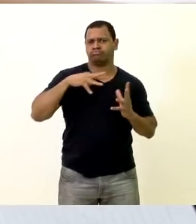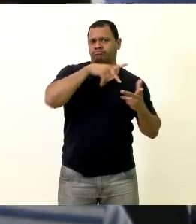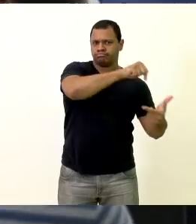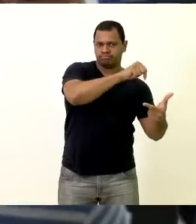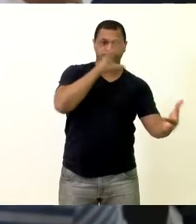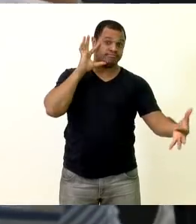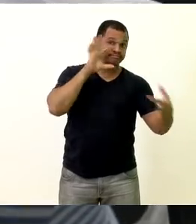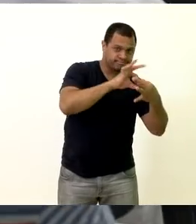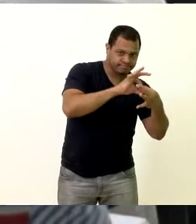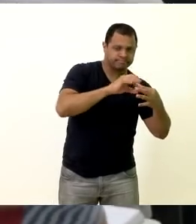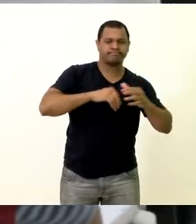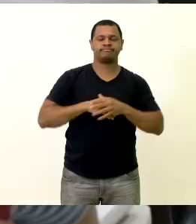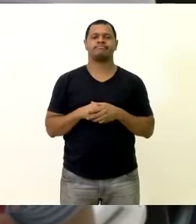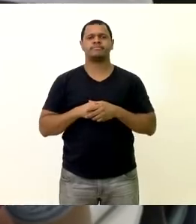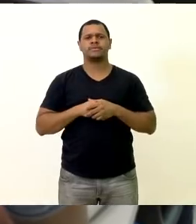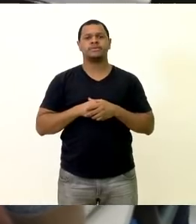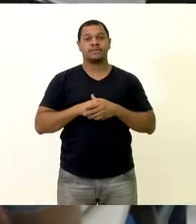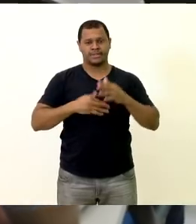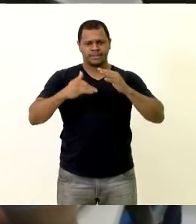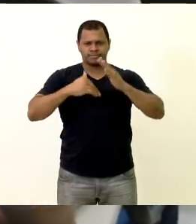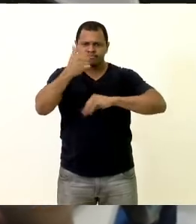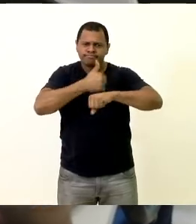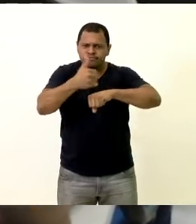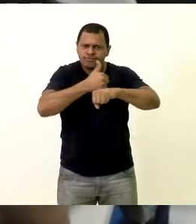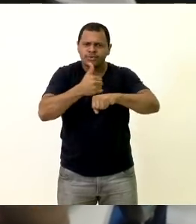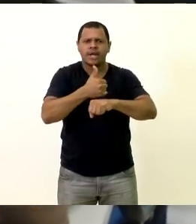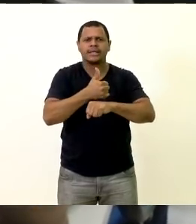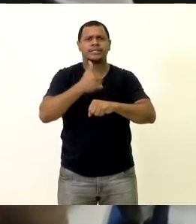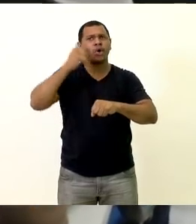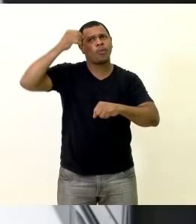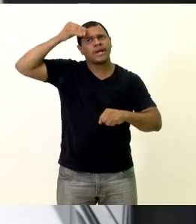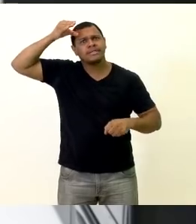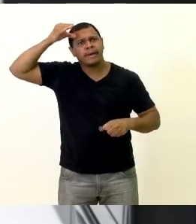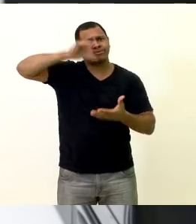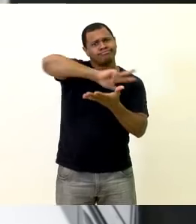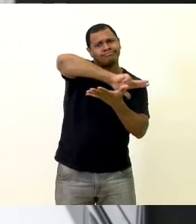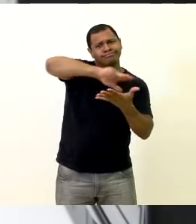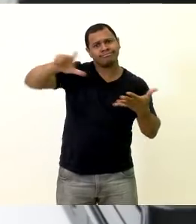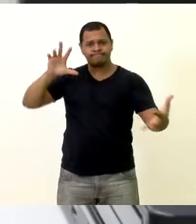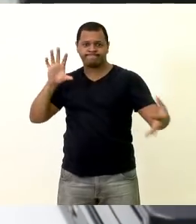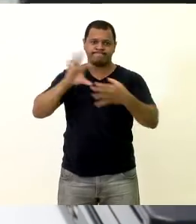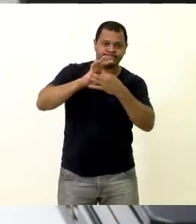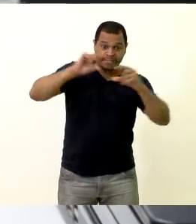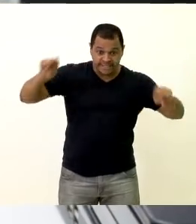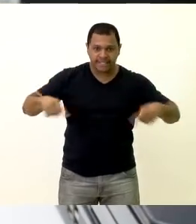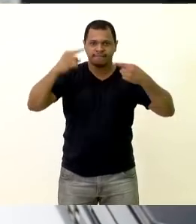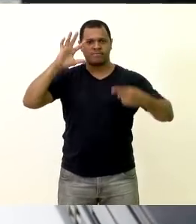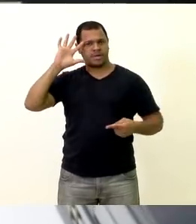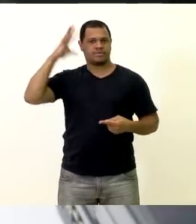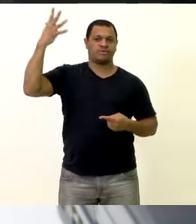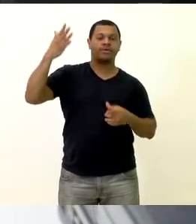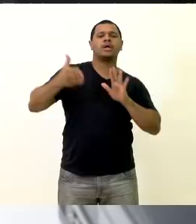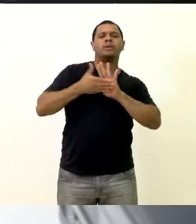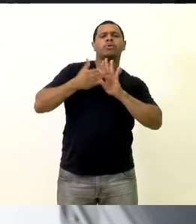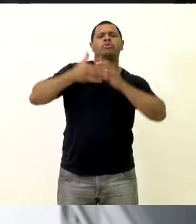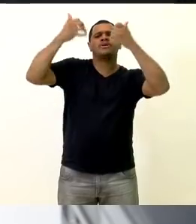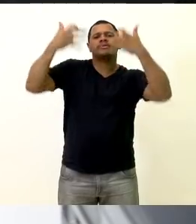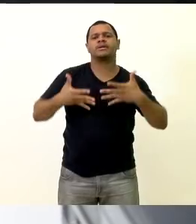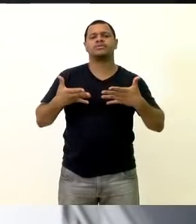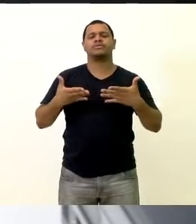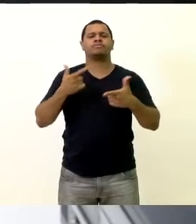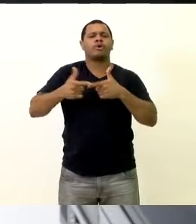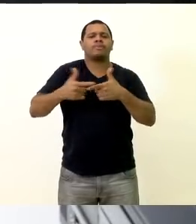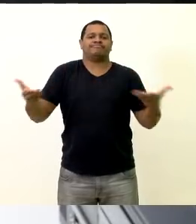mundial. Os economistas são capazes de combinar vários conhecimentos para enfrentar desafios e propor soluções